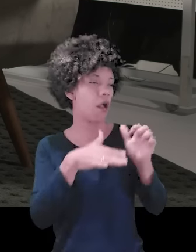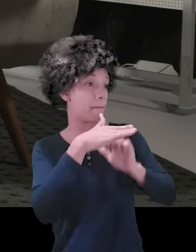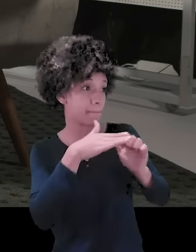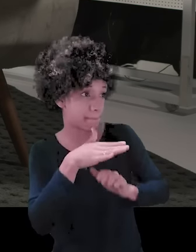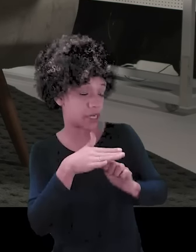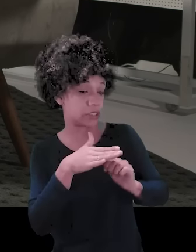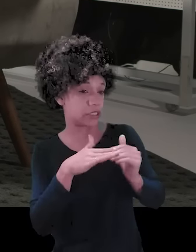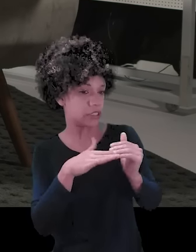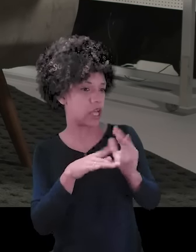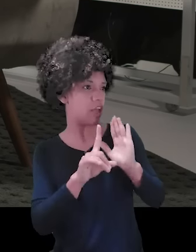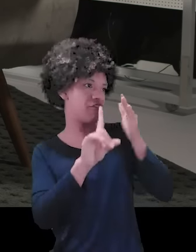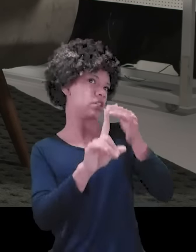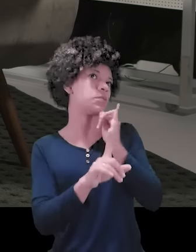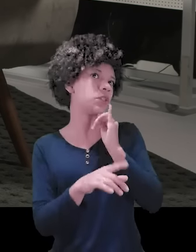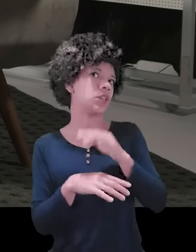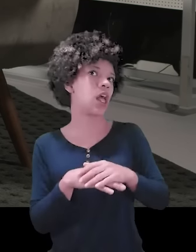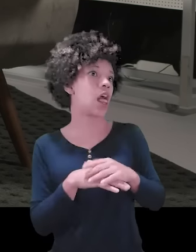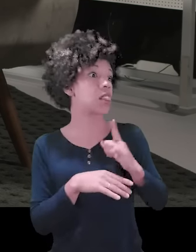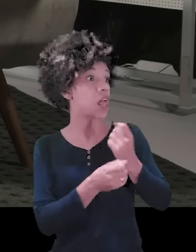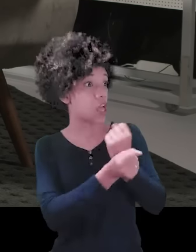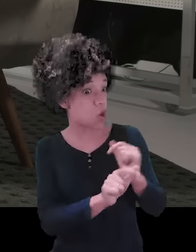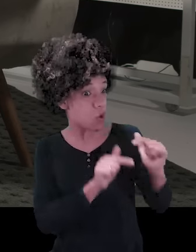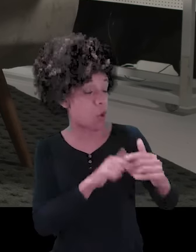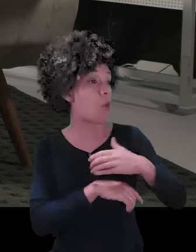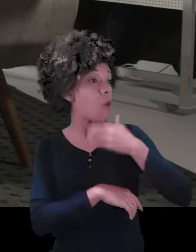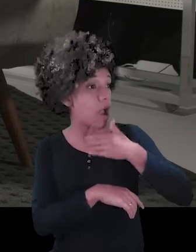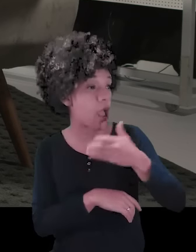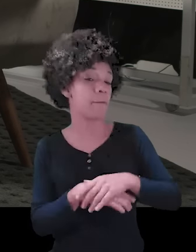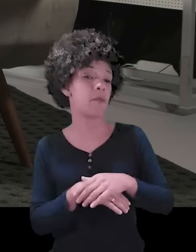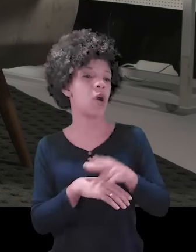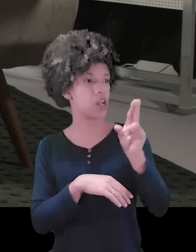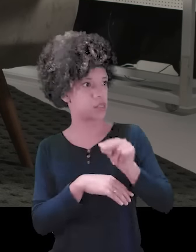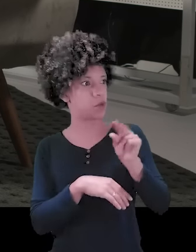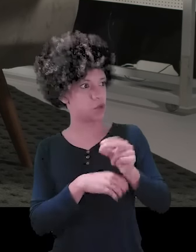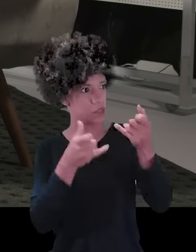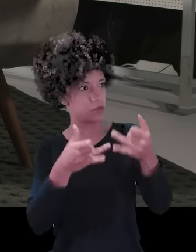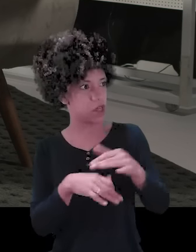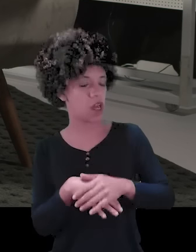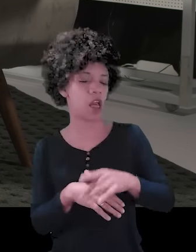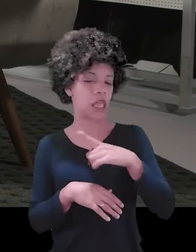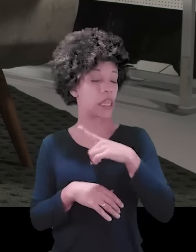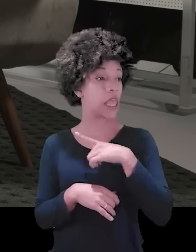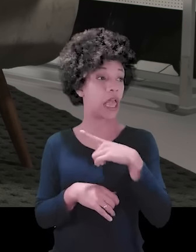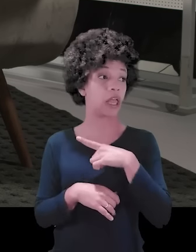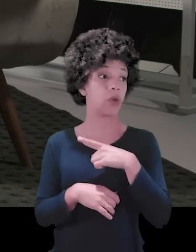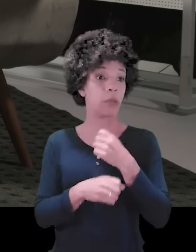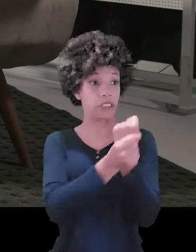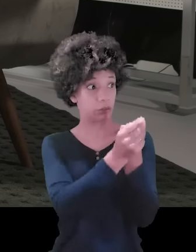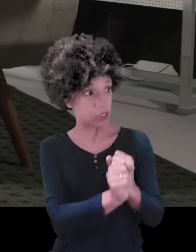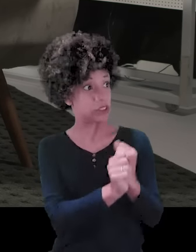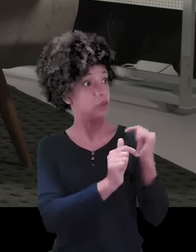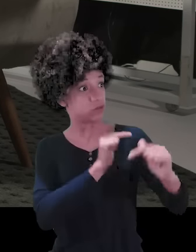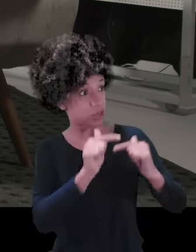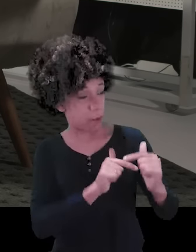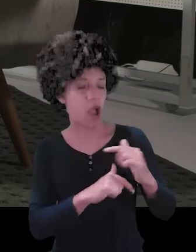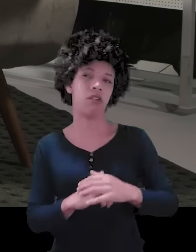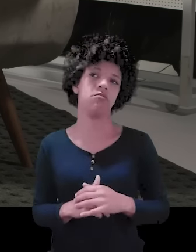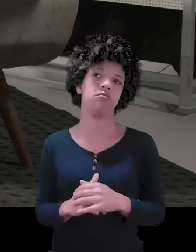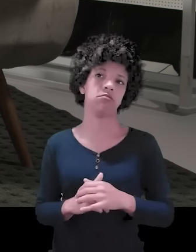Empresas Grandes como tem trabalho e ficar com uma Apple as pessoas falam isso né que tem existe um uma exploração do